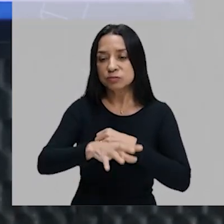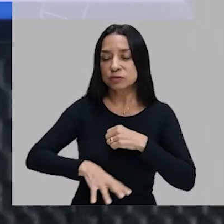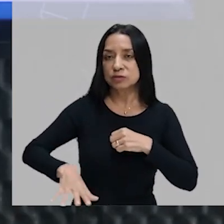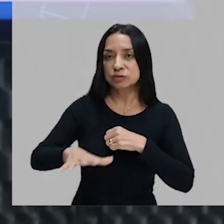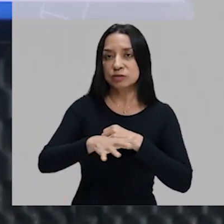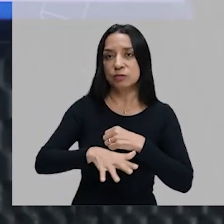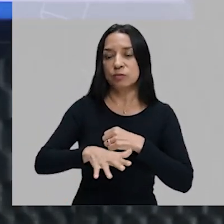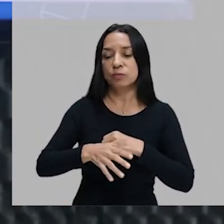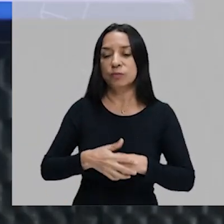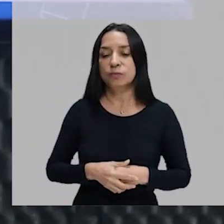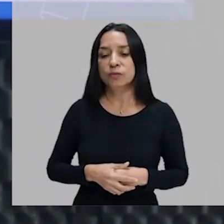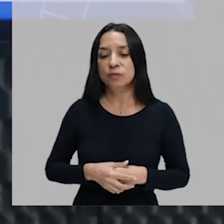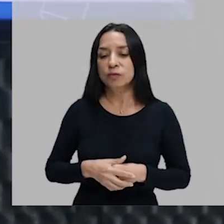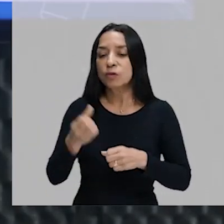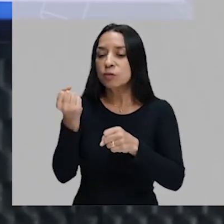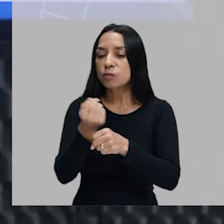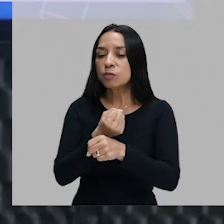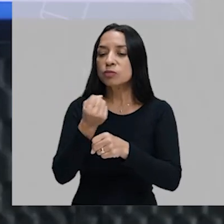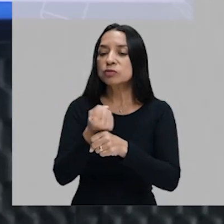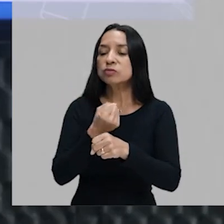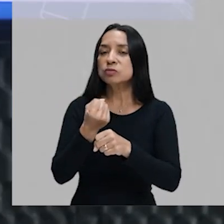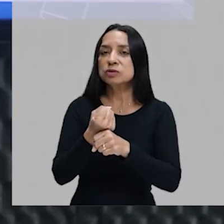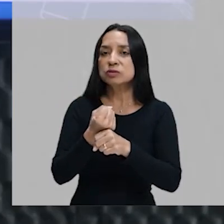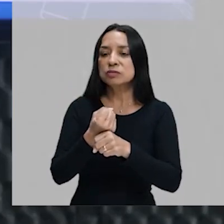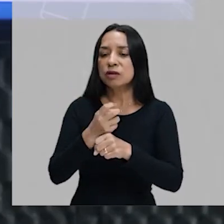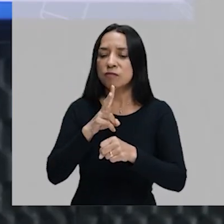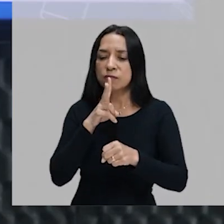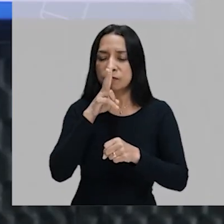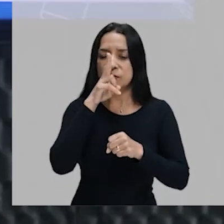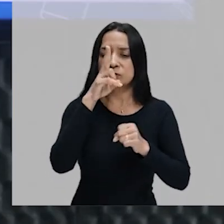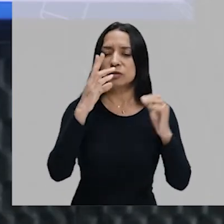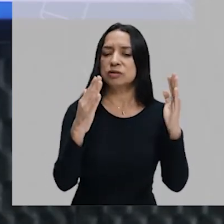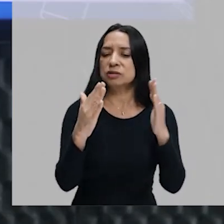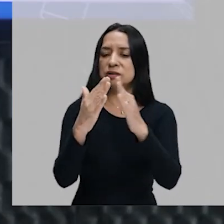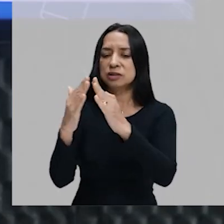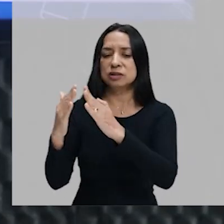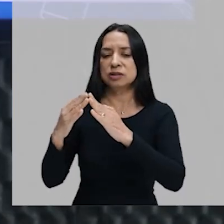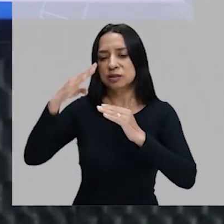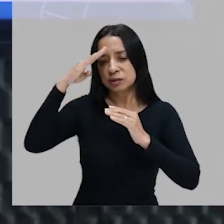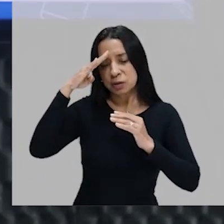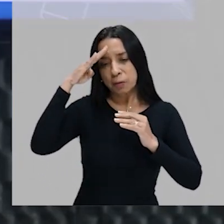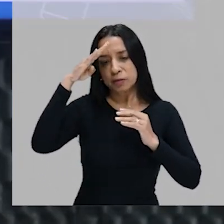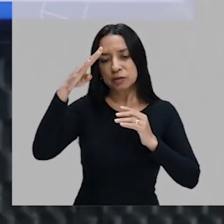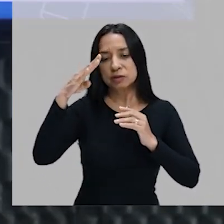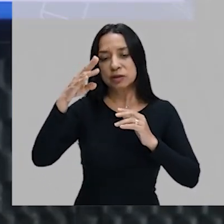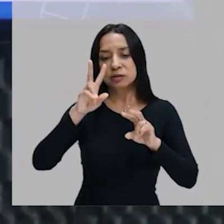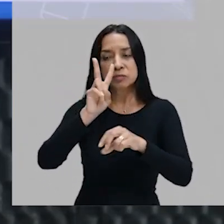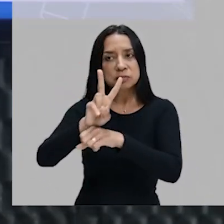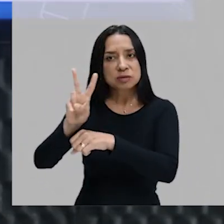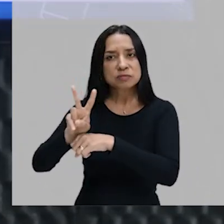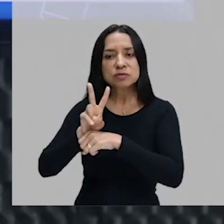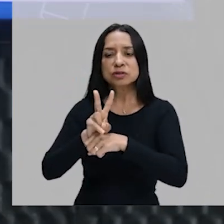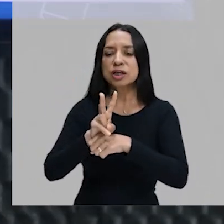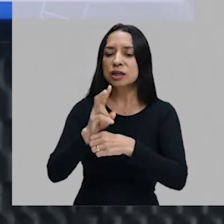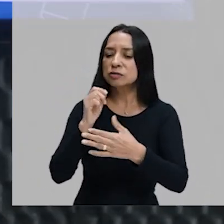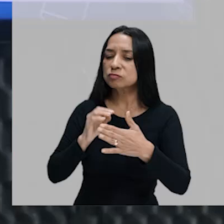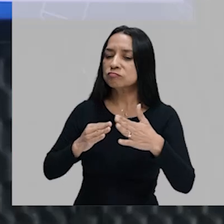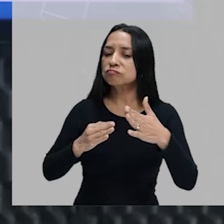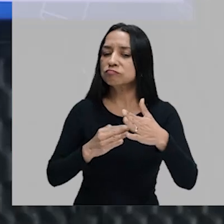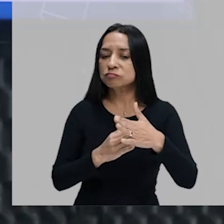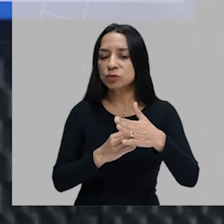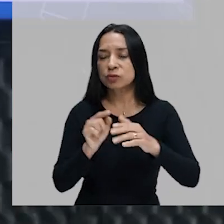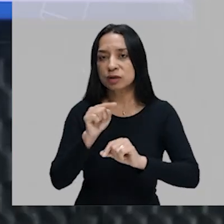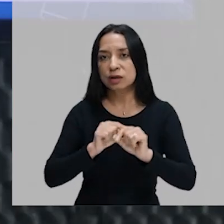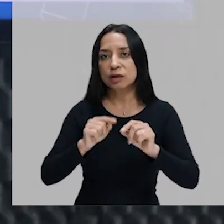atacaram esse reino, construíram inclusive fortalezas militares para vigiar e controlar, evidentemente,